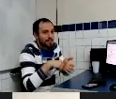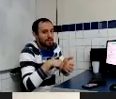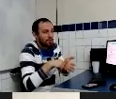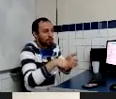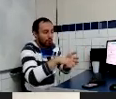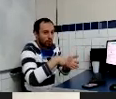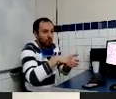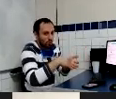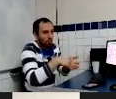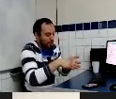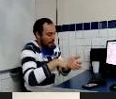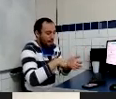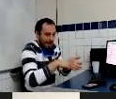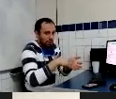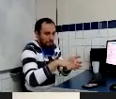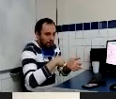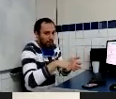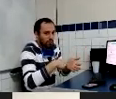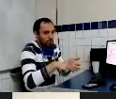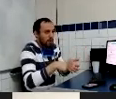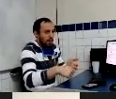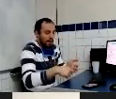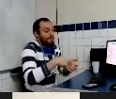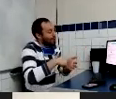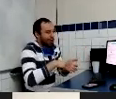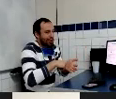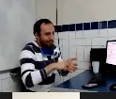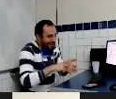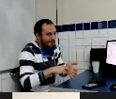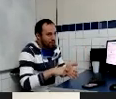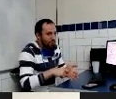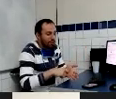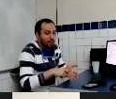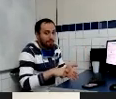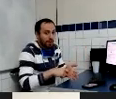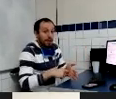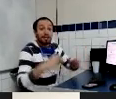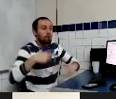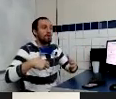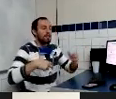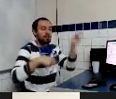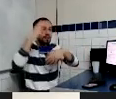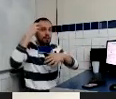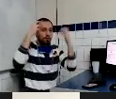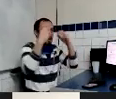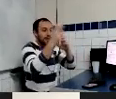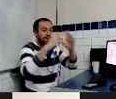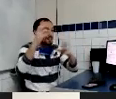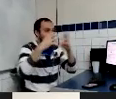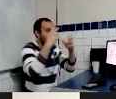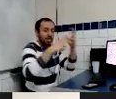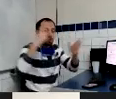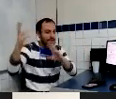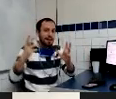tão boa assim, viu? Tô vendo o pessoal pagando os impostos, né? Ó, não vai ser muito bom não. Então, o governante, ele consegue